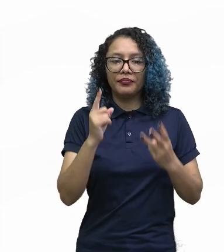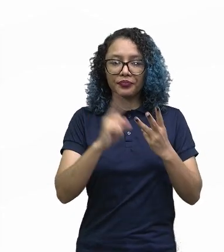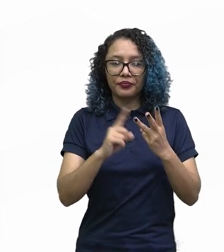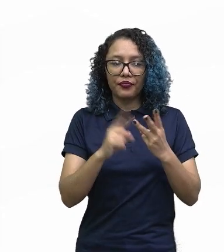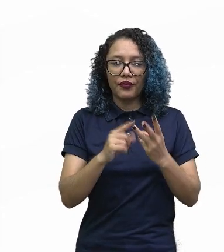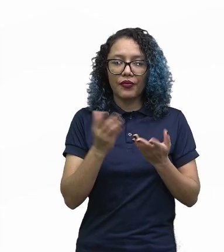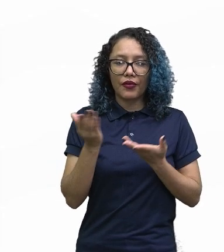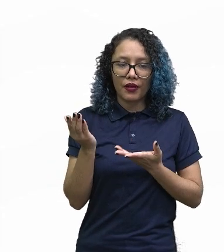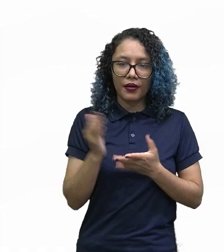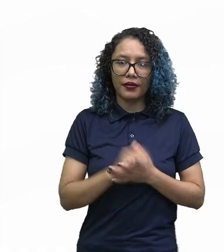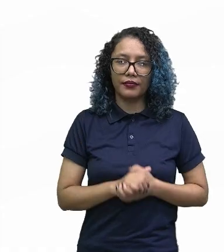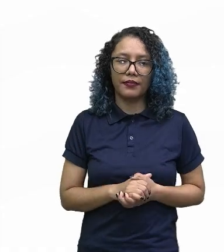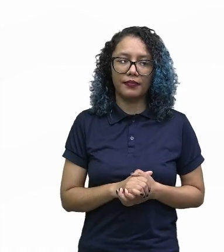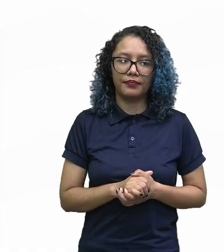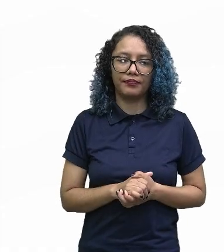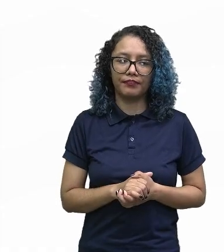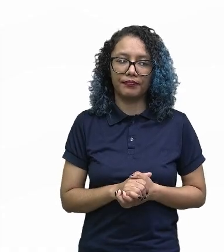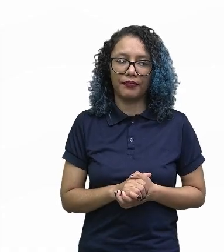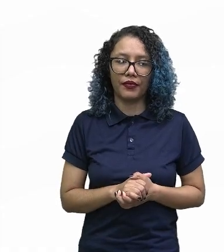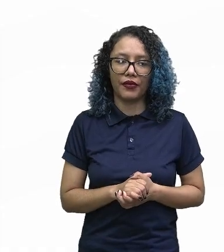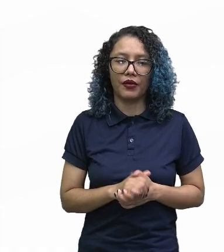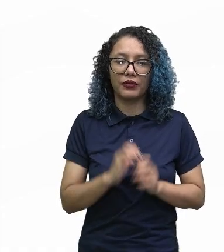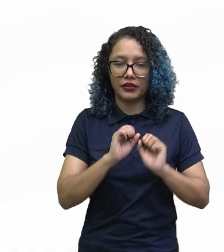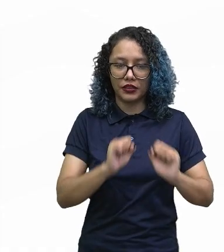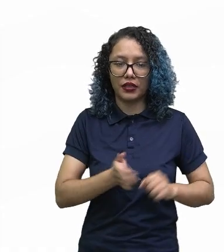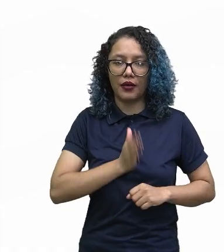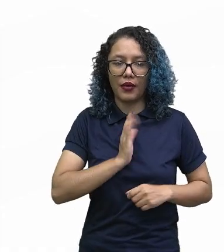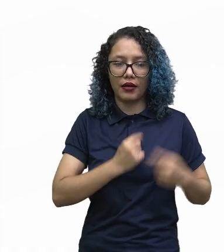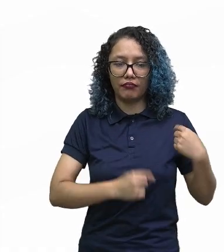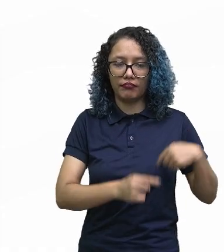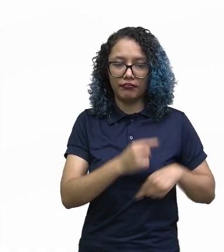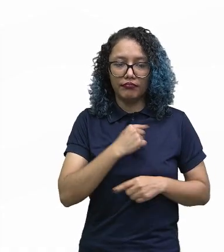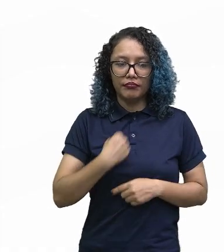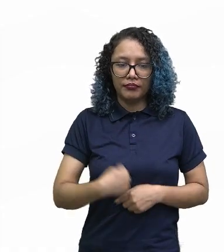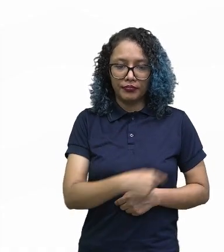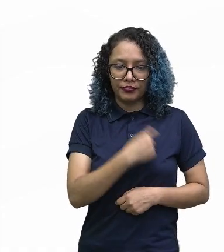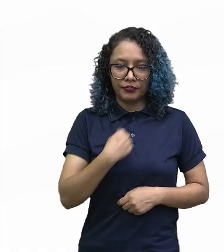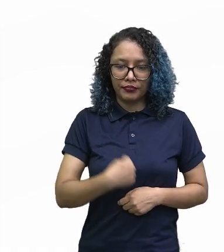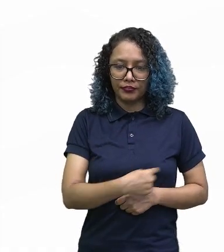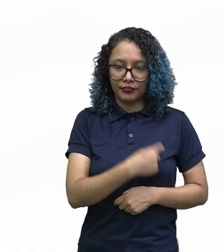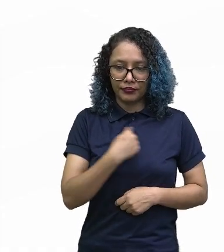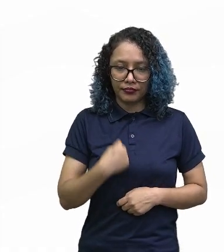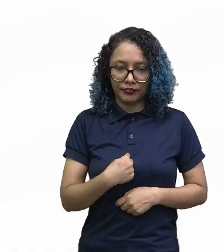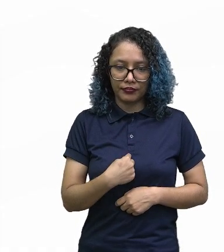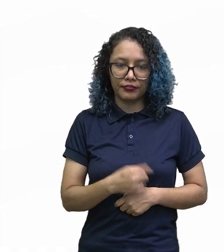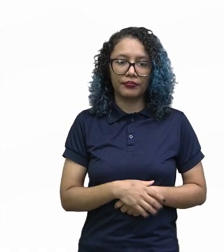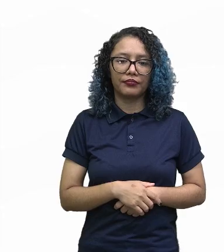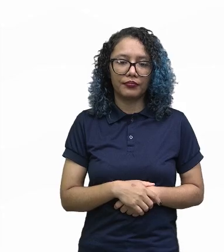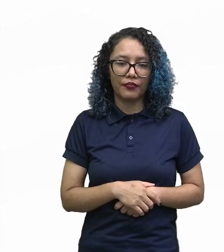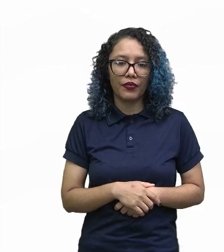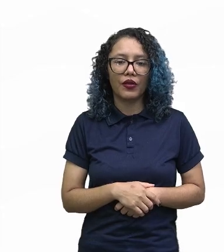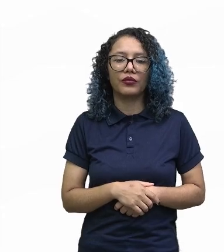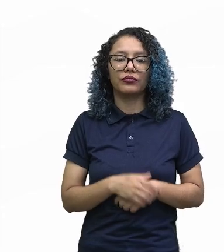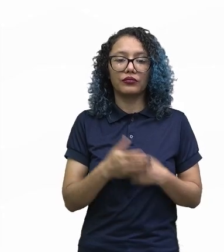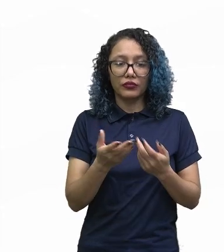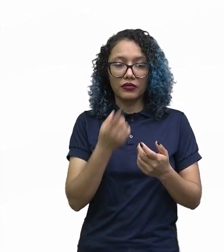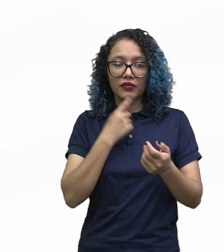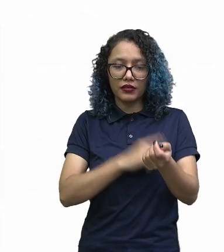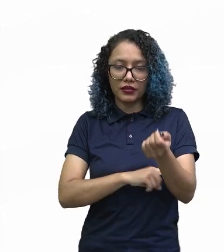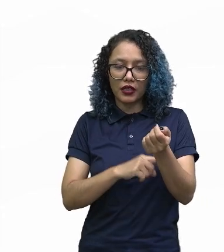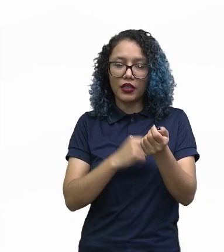gente visualiza aí o sistema cardiovascular. Olha só, o sangue transporta os nutrientes